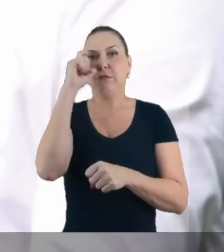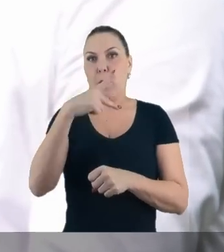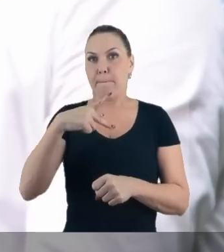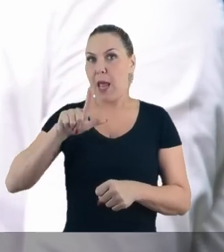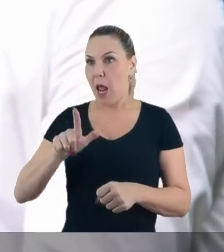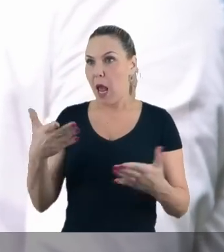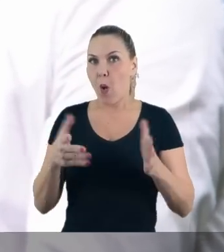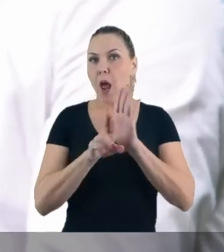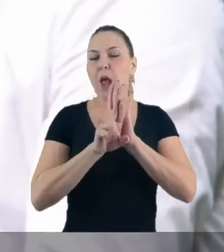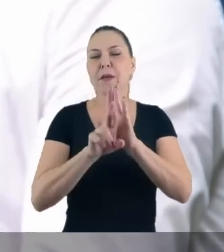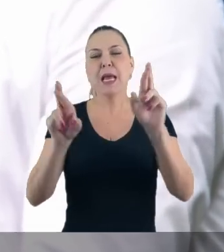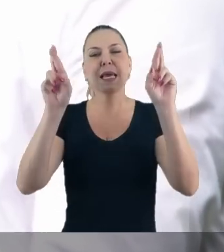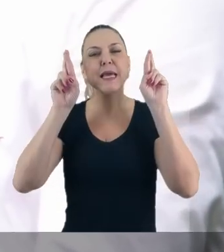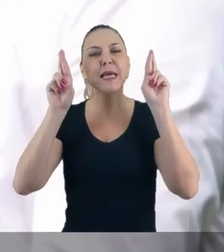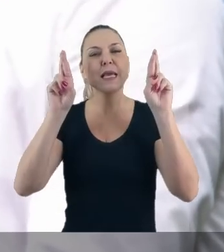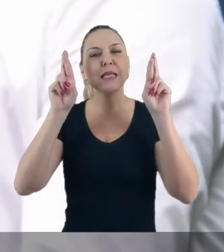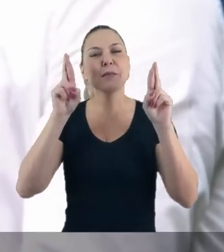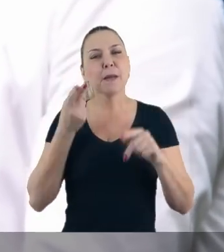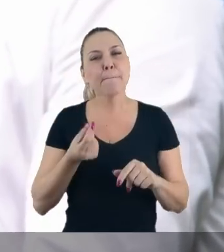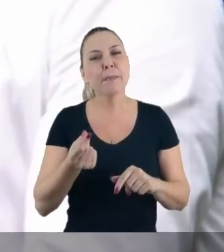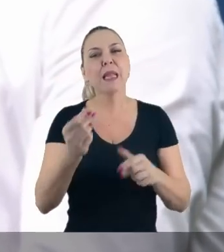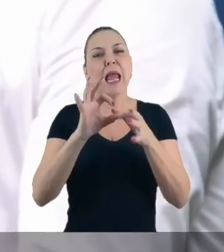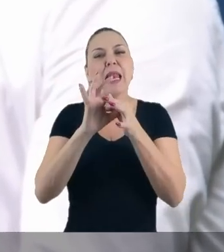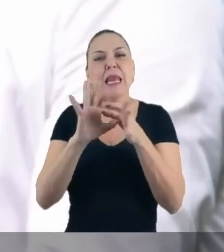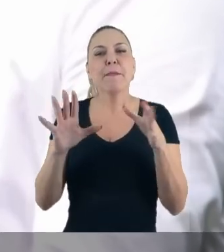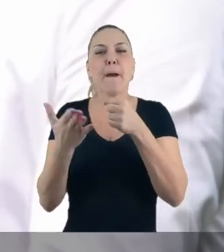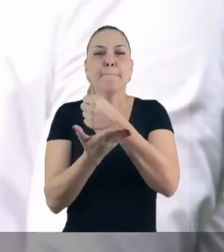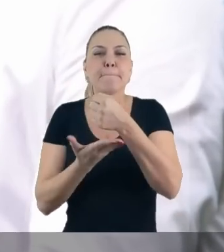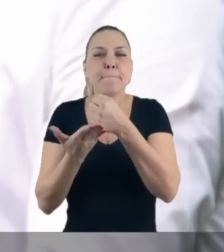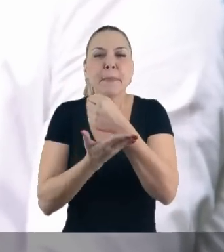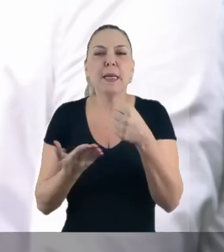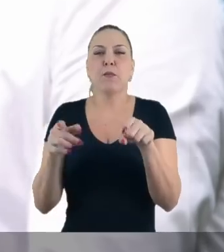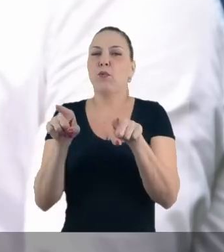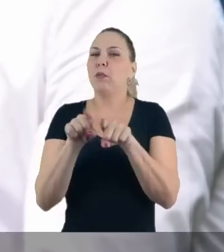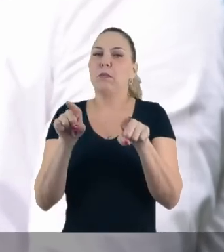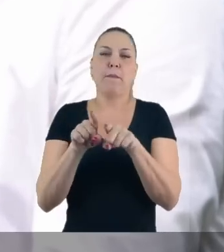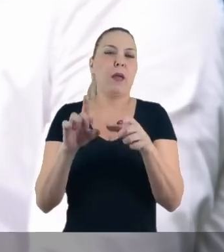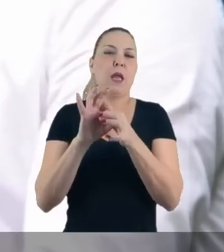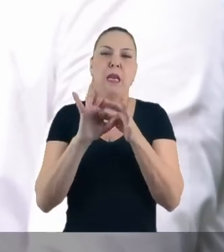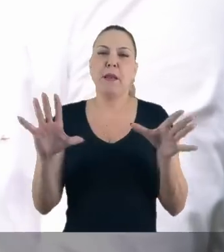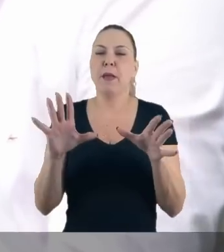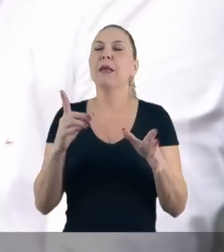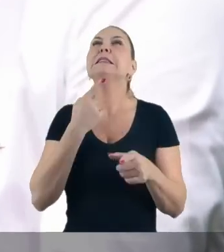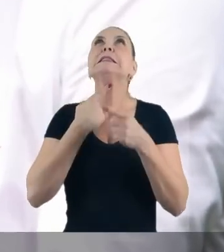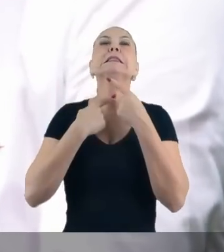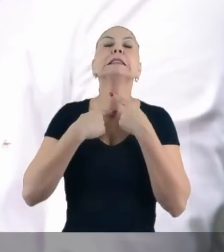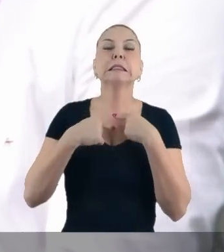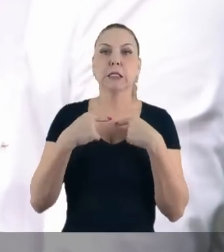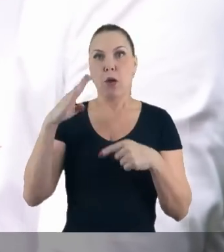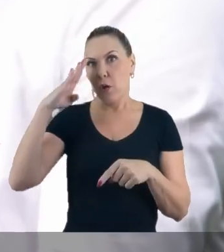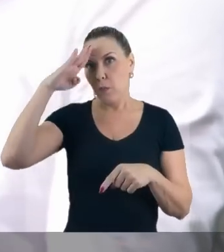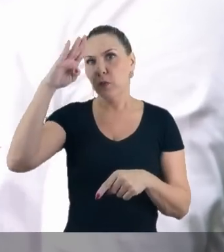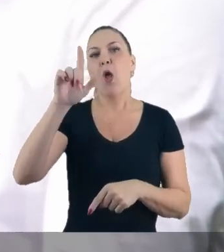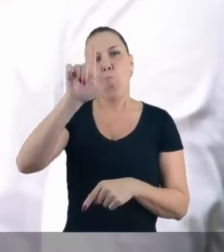representa justamente a nossa esperança de preservar o mínimo de liberdade que a gente ainda tem, o mínimo de liberdade que a gente ainda deseja, e o